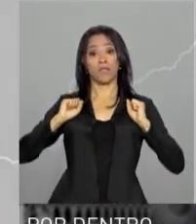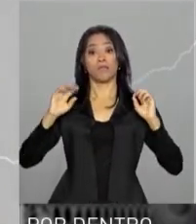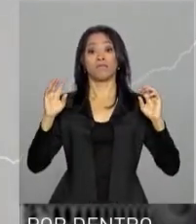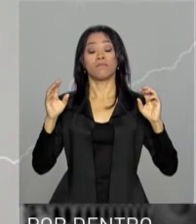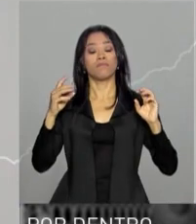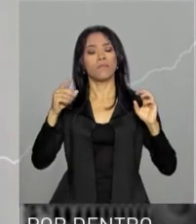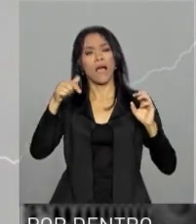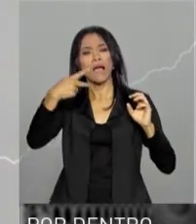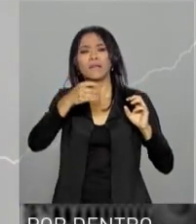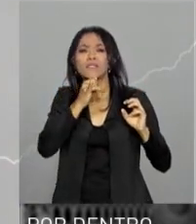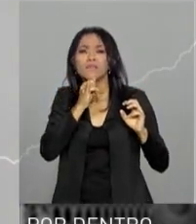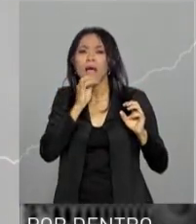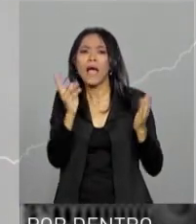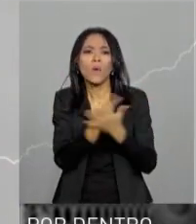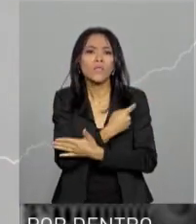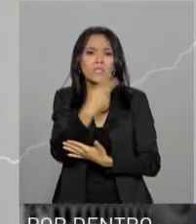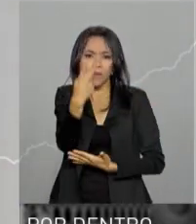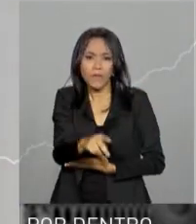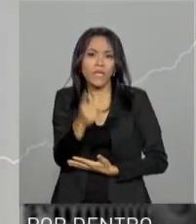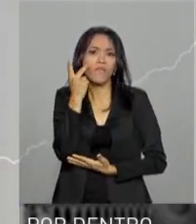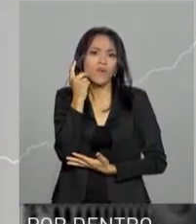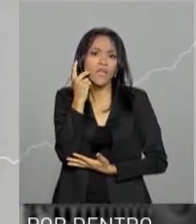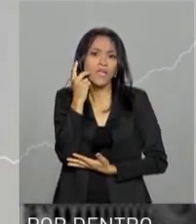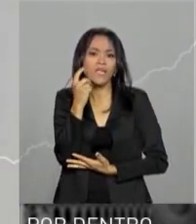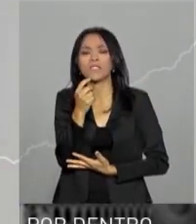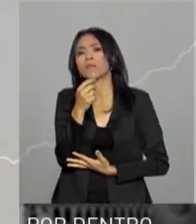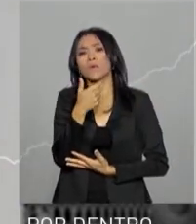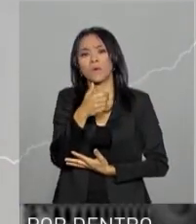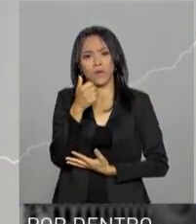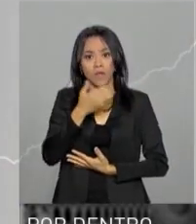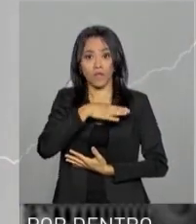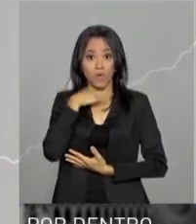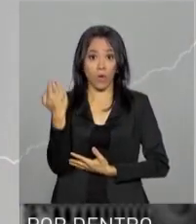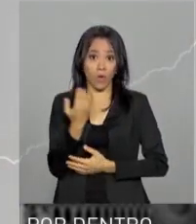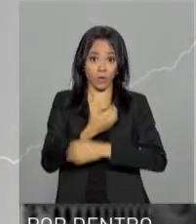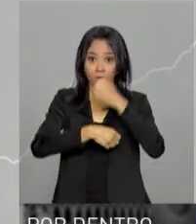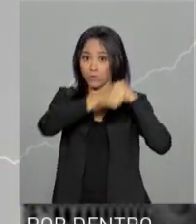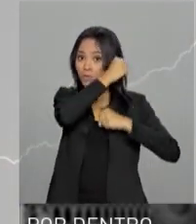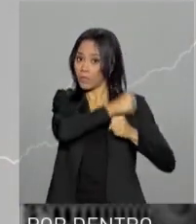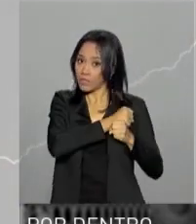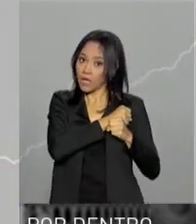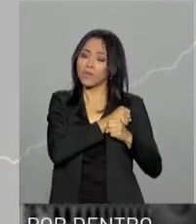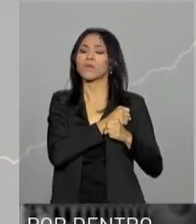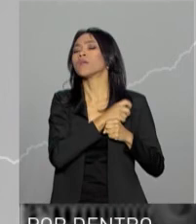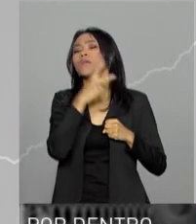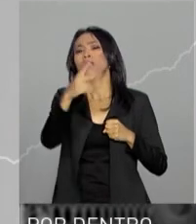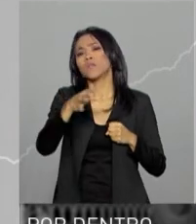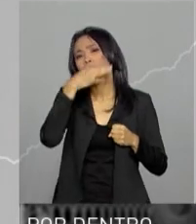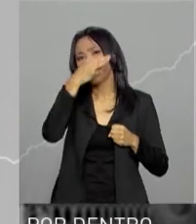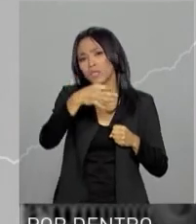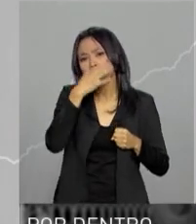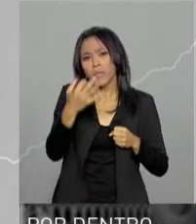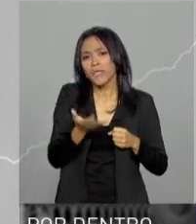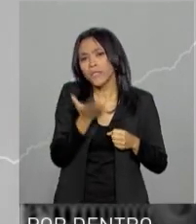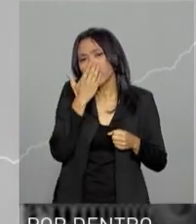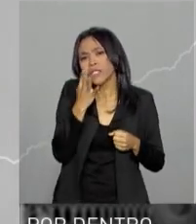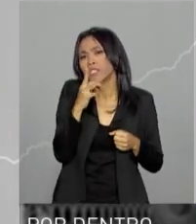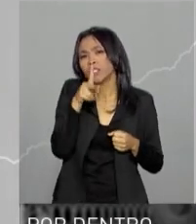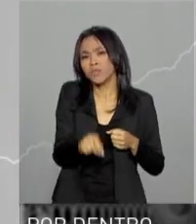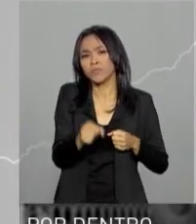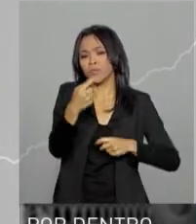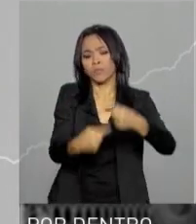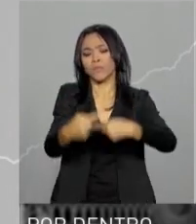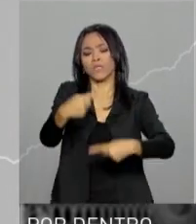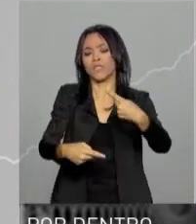como da andada dois tanto que foi morta no ano passado na sua avaliação o secretário que tipo de política pública seria mais eficaz